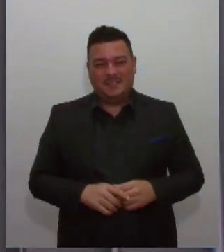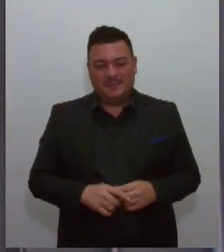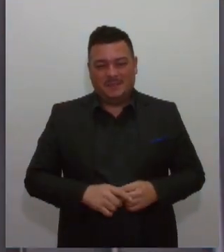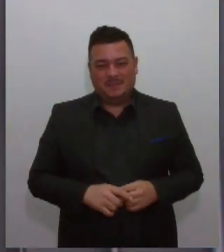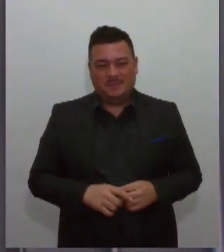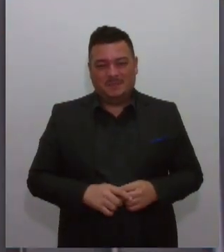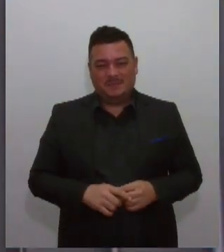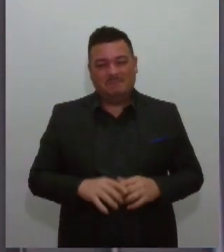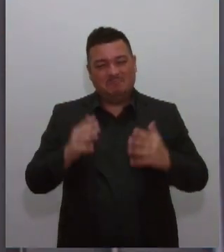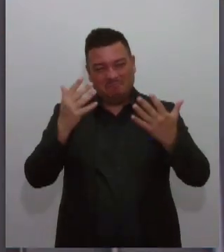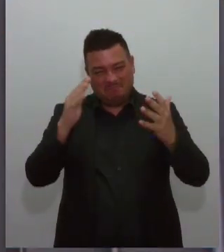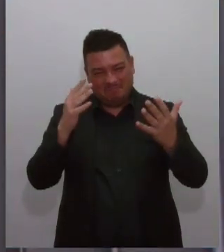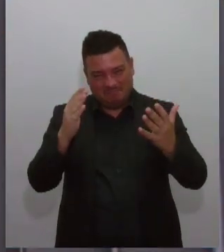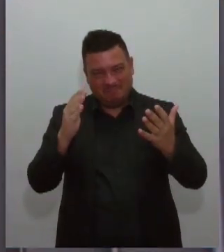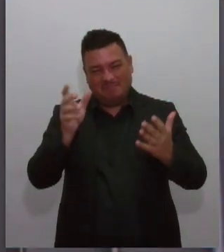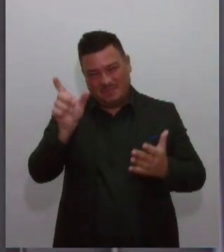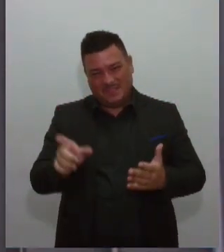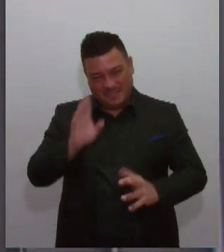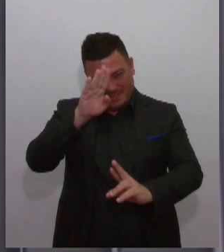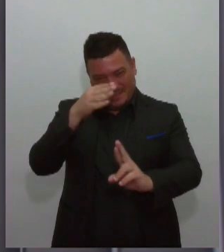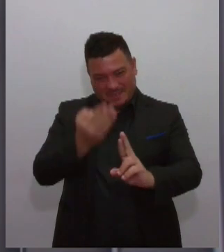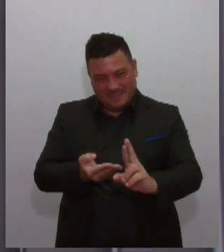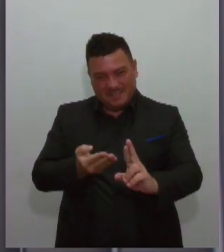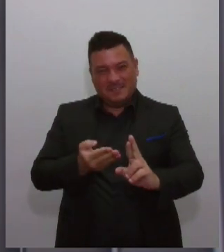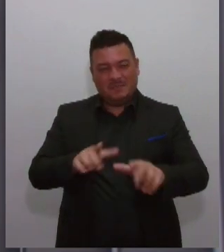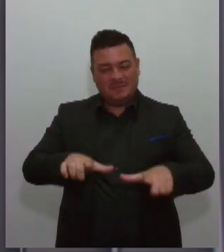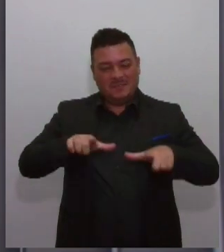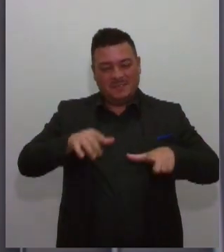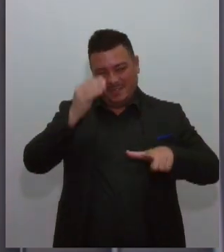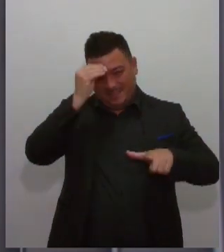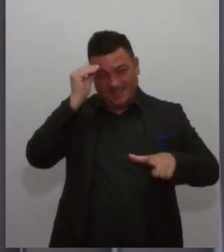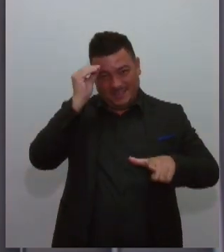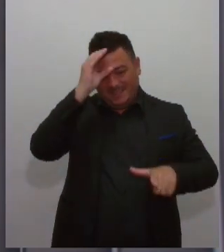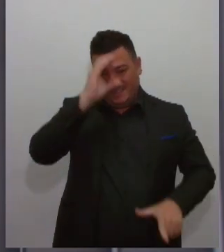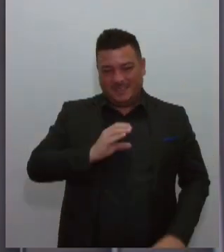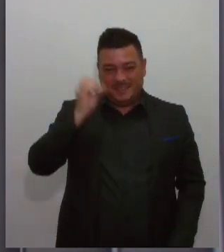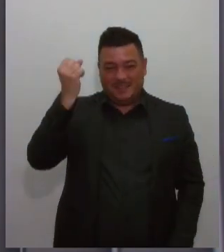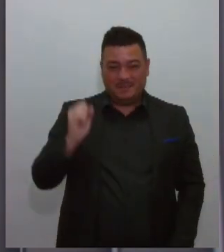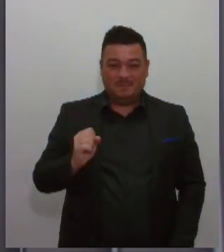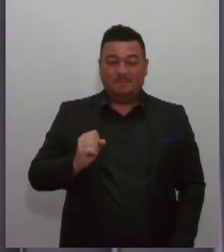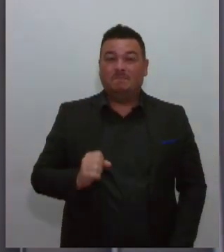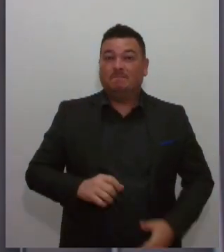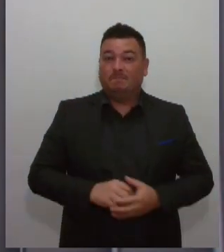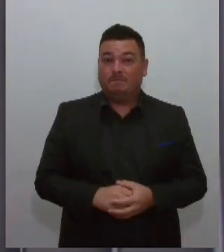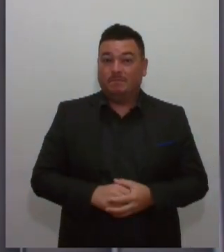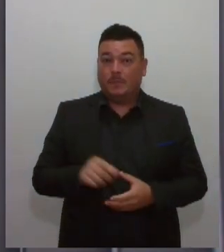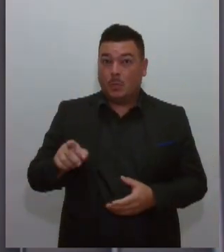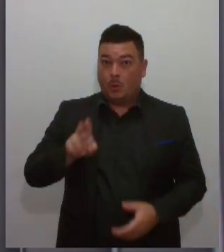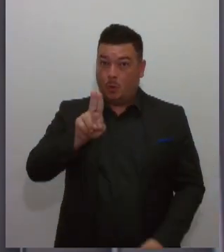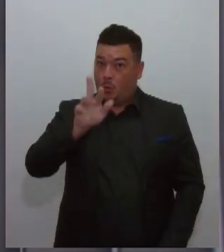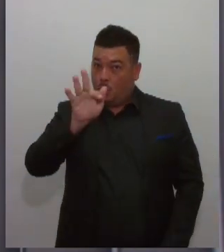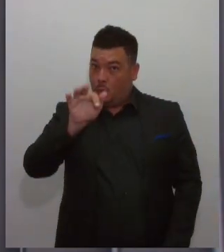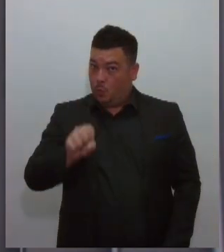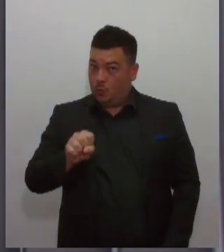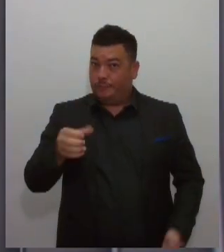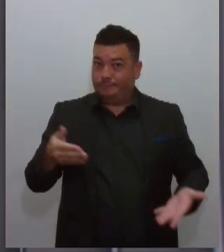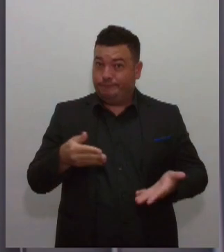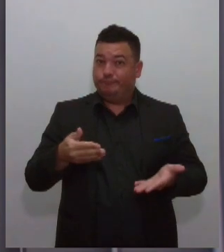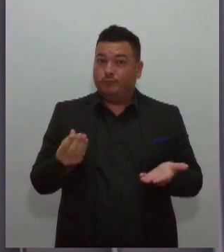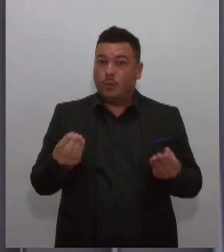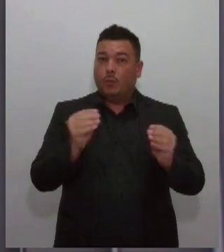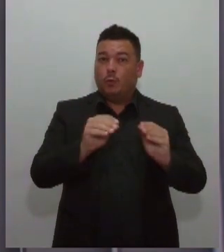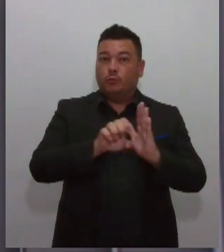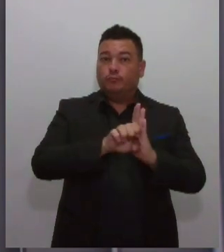Parabéns ao homenageado, né, com o título de cidadão sergipano. E olha, a Universidade Federal de Sergipe publicou o edital com os critérios